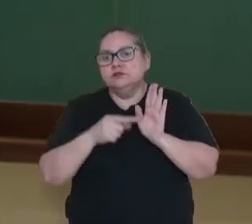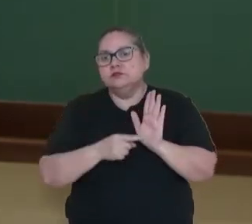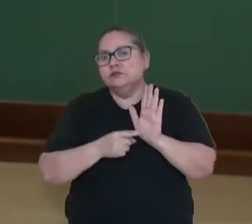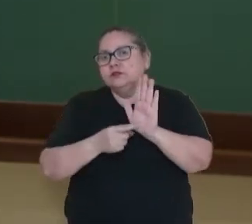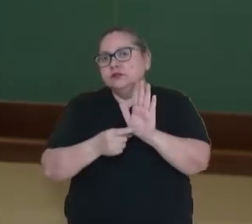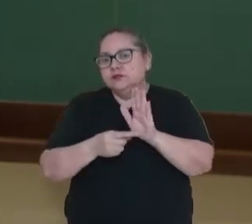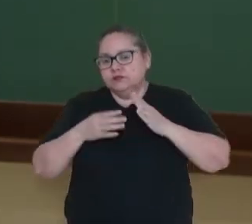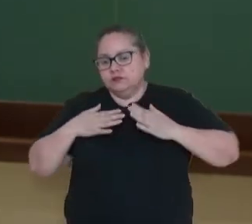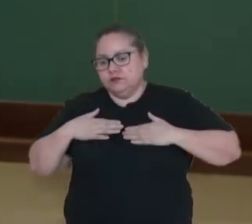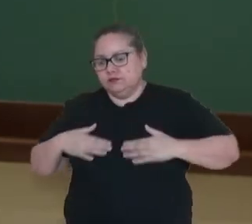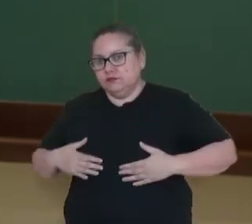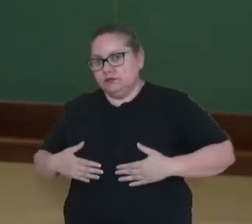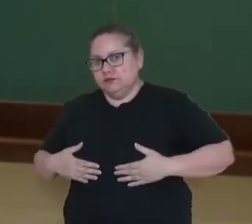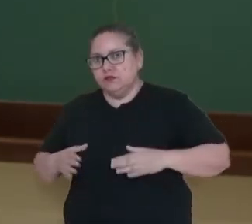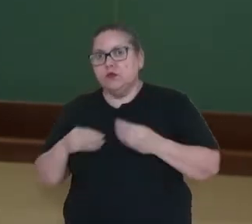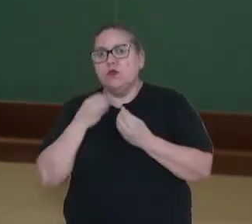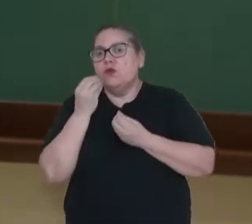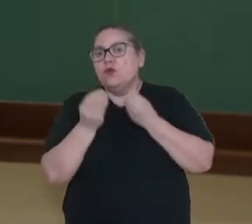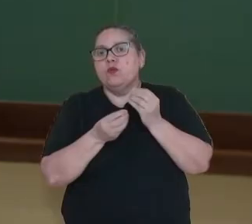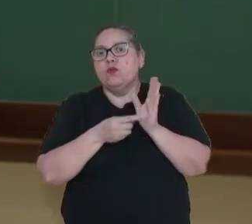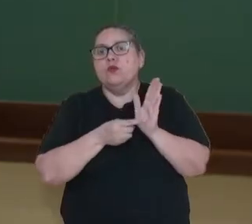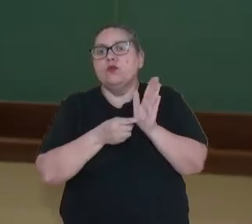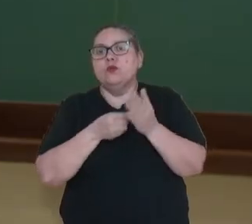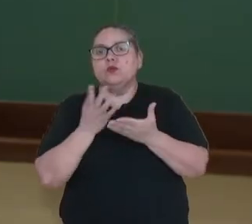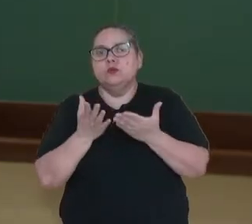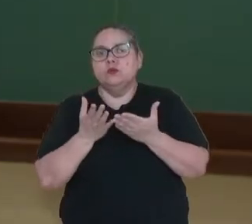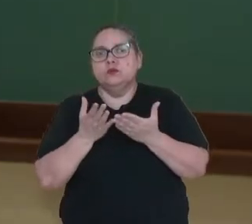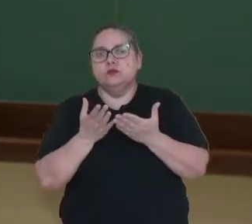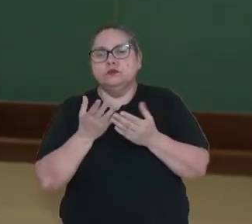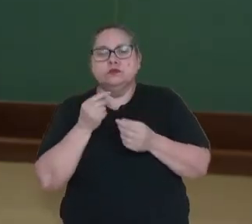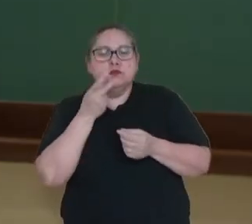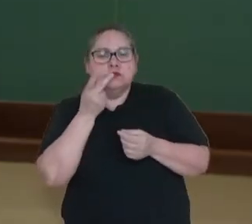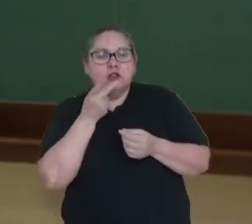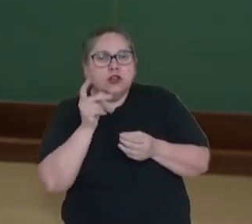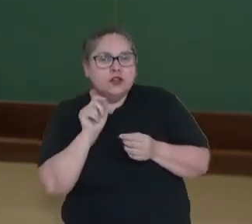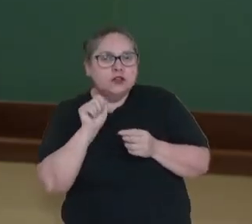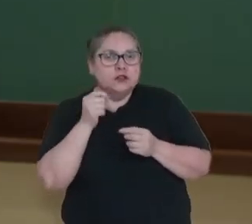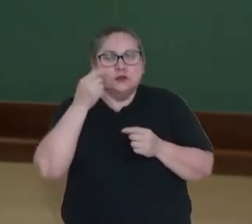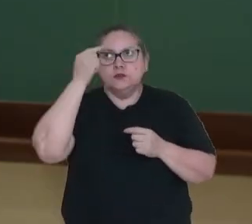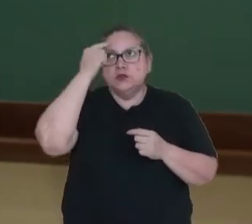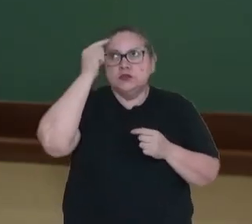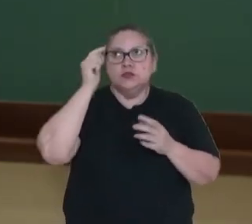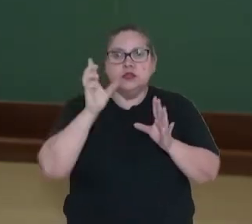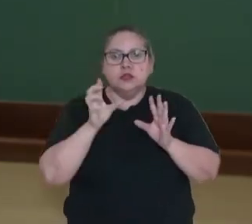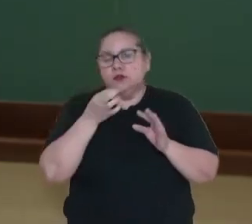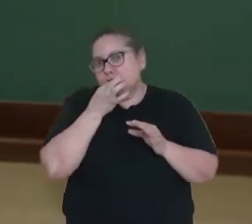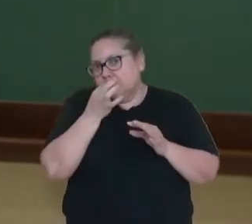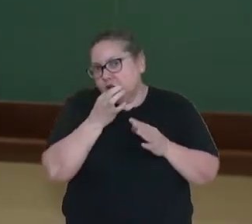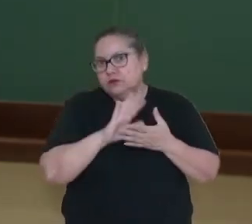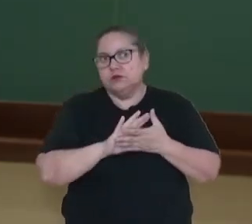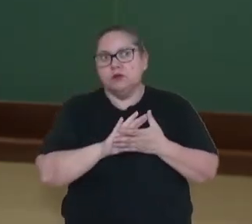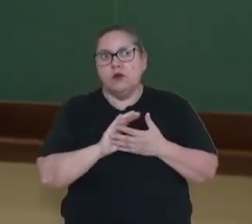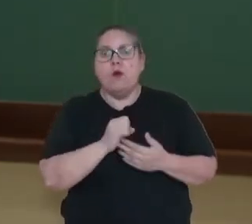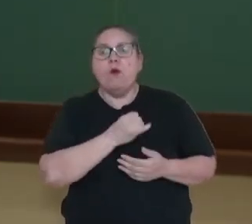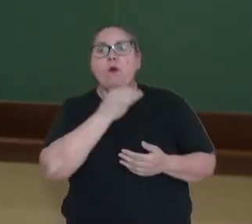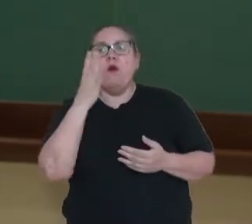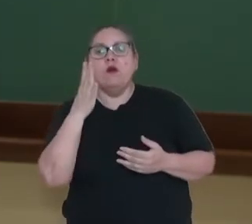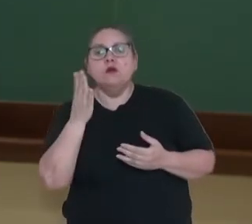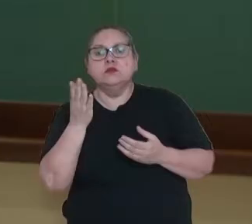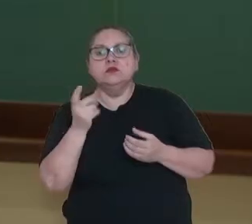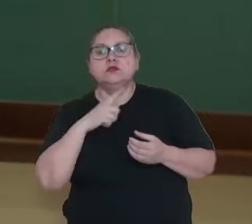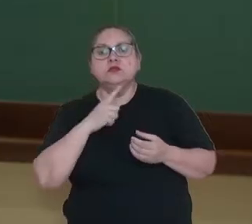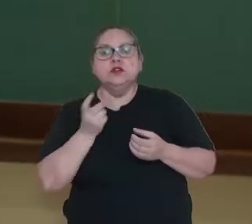expressão corporal, nessa expressividade? Será que você arrisca aí alguma sugestão? Quais são os